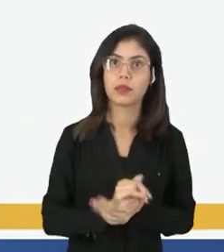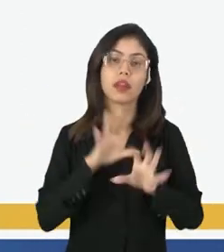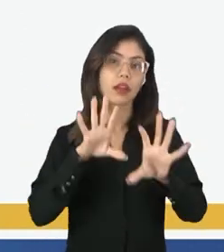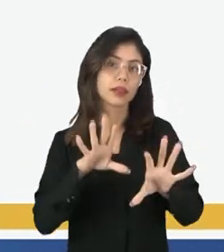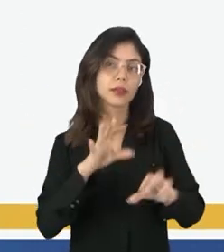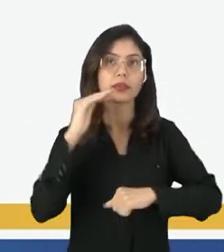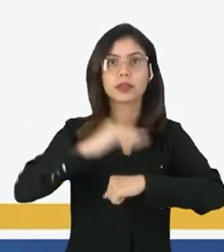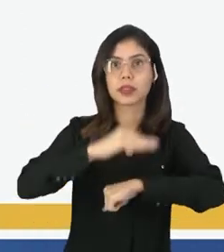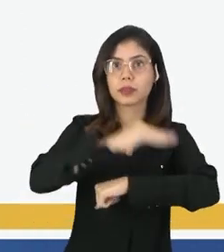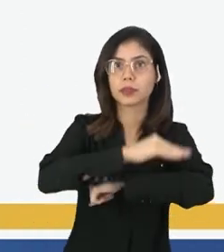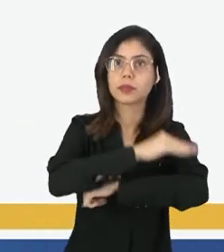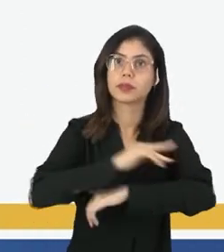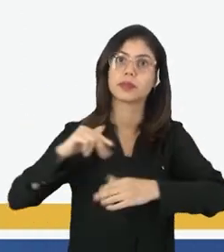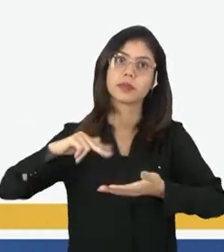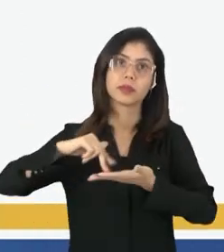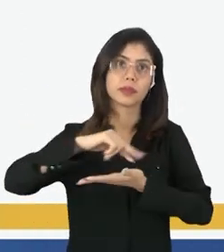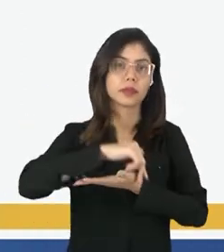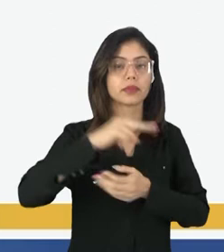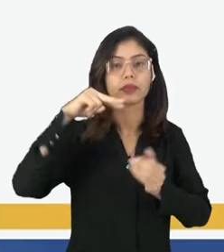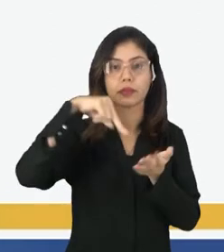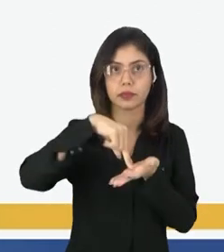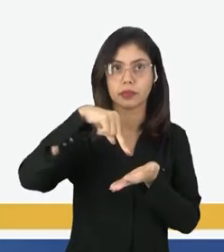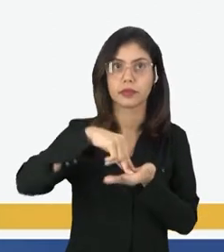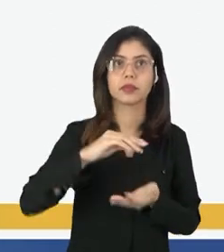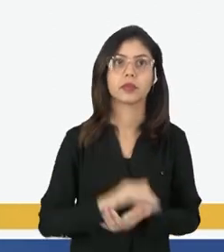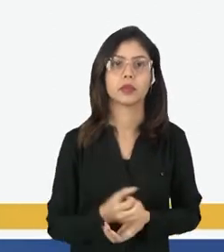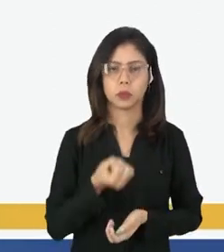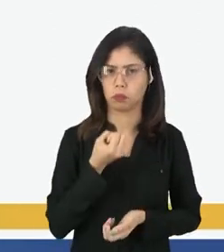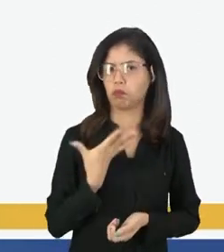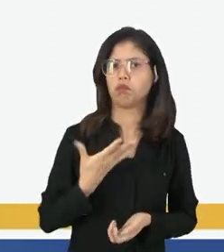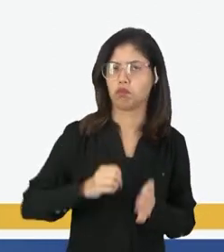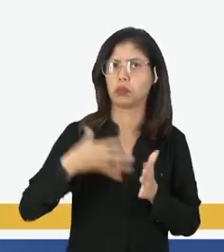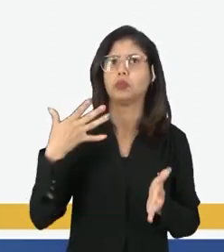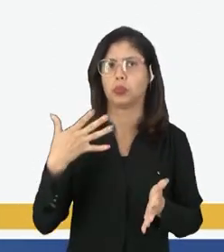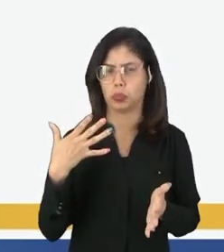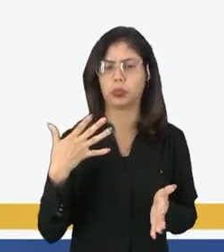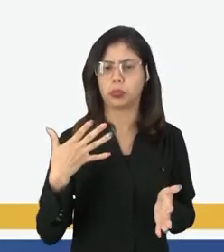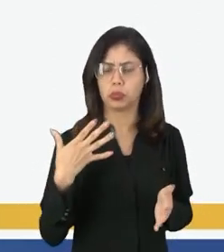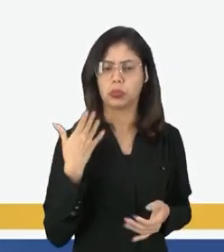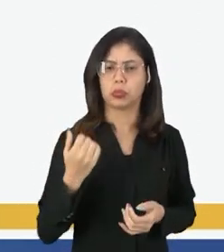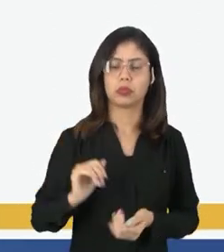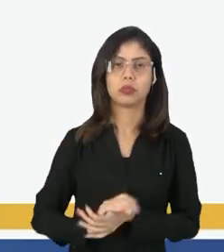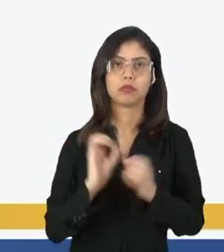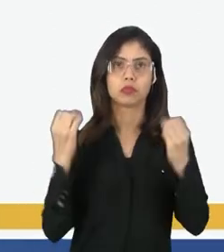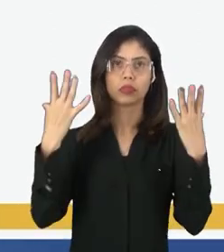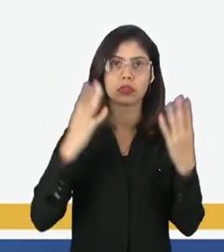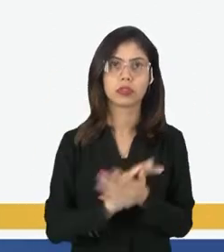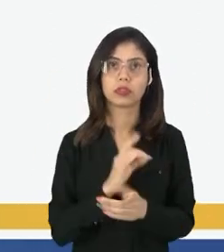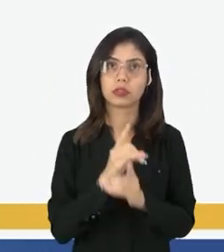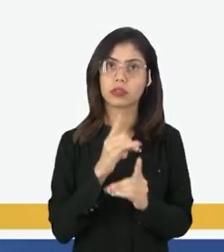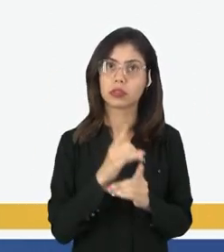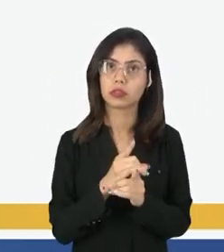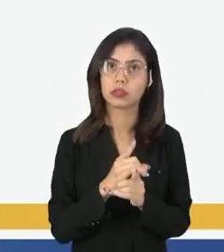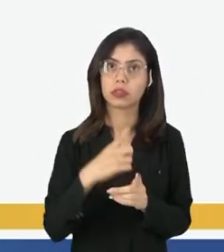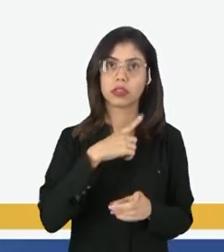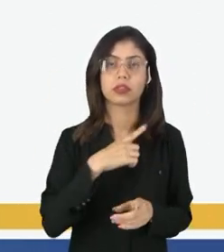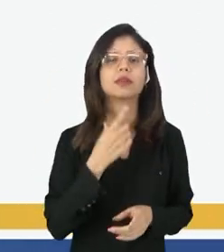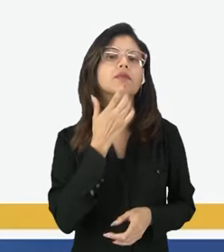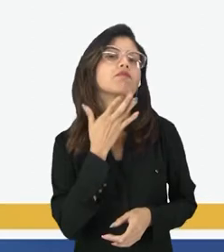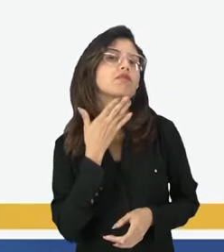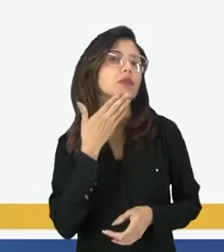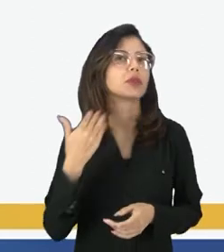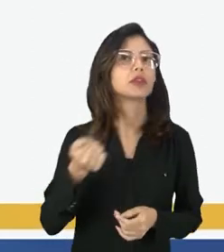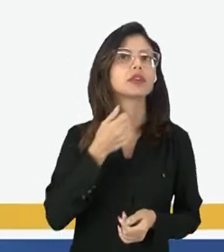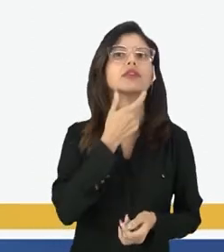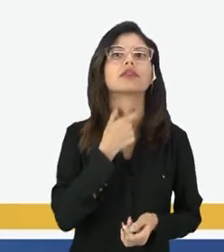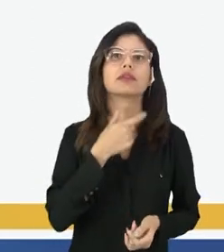nesse tempo o sapo andava em pé e era muito fascista encontrou-se com a Juriti que estava polindo a